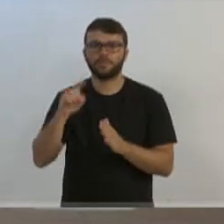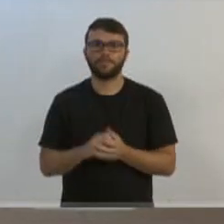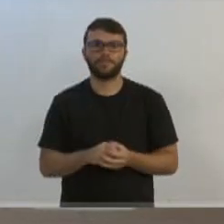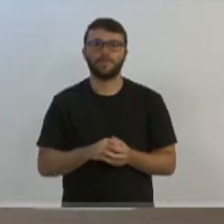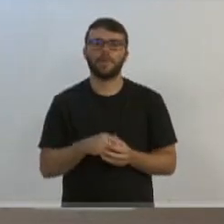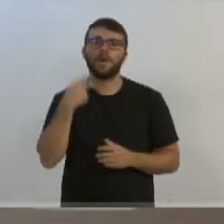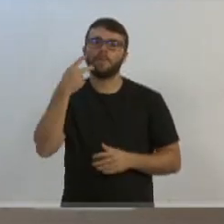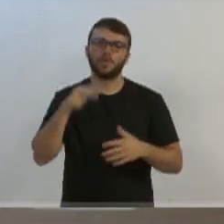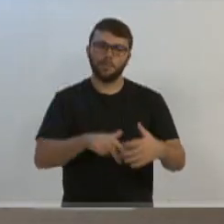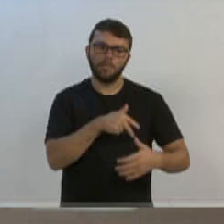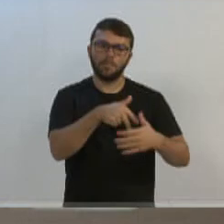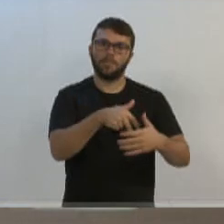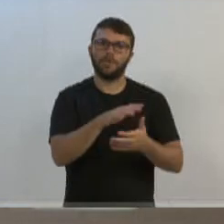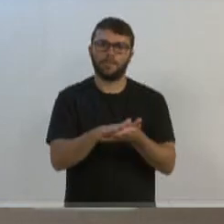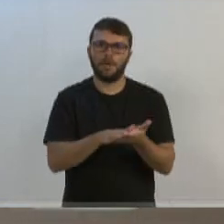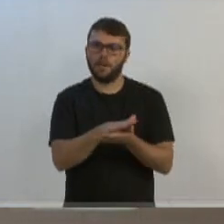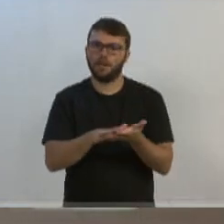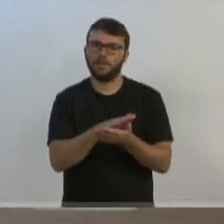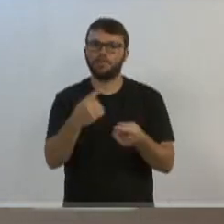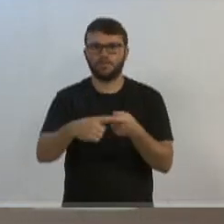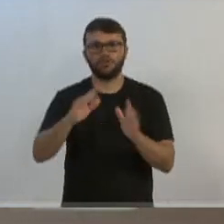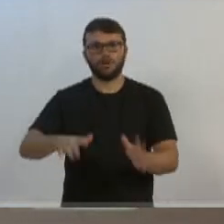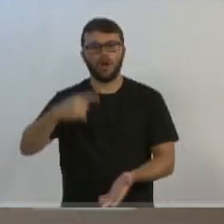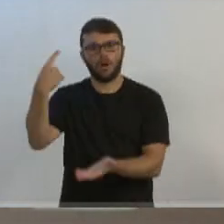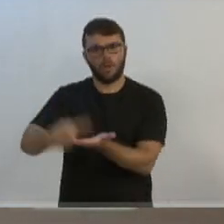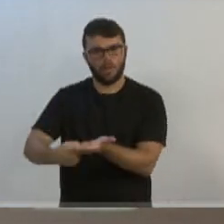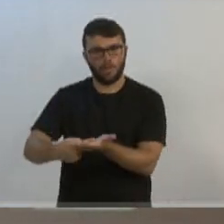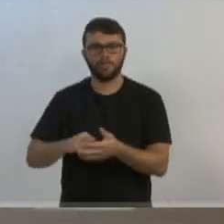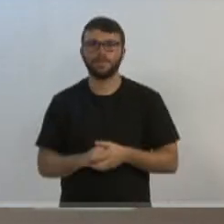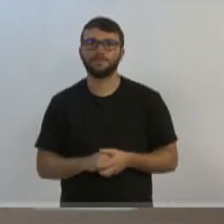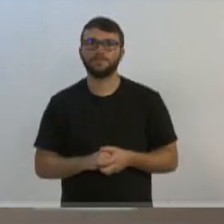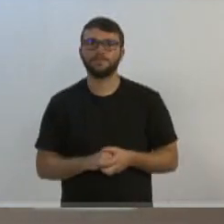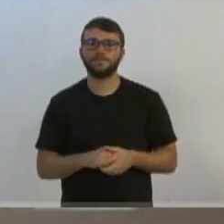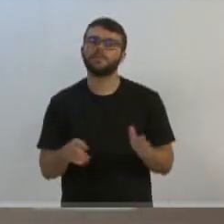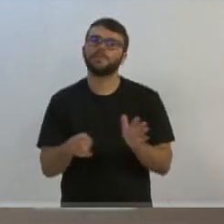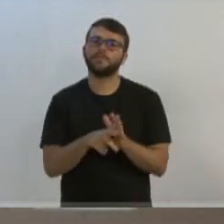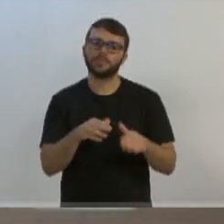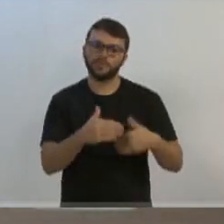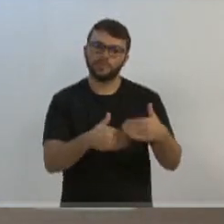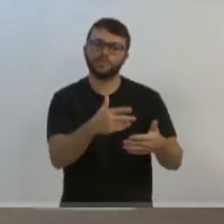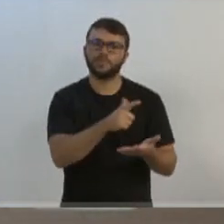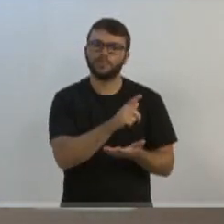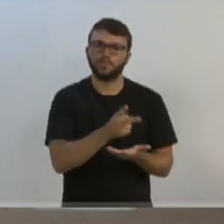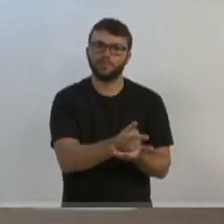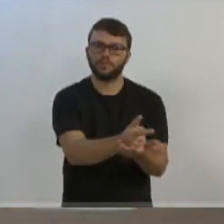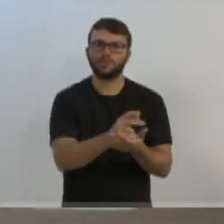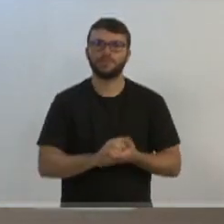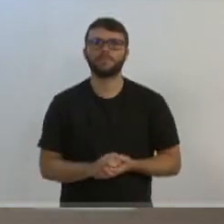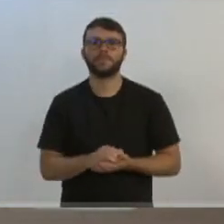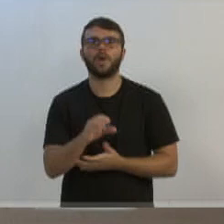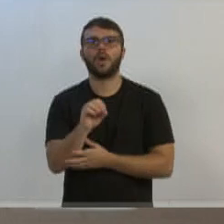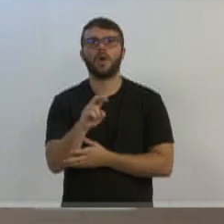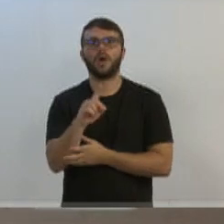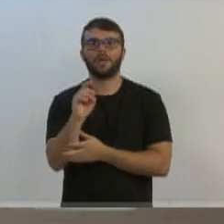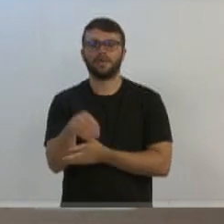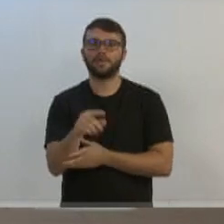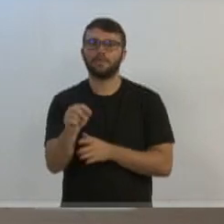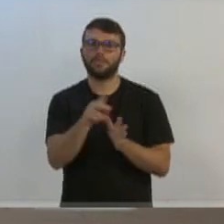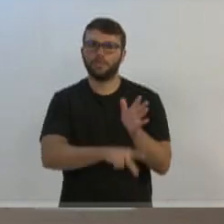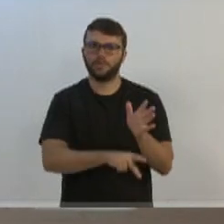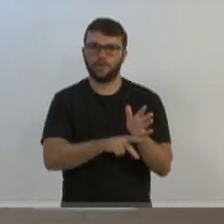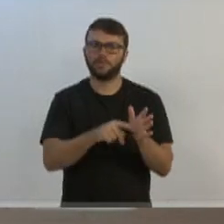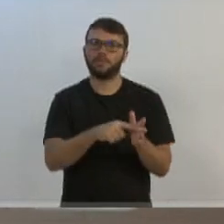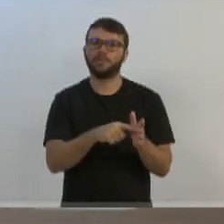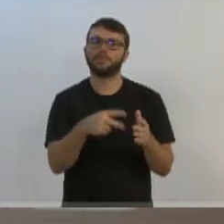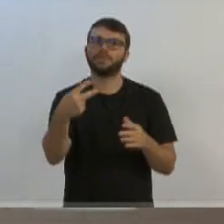inscritos para pronunciamentos, uma vez que foi acordado isso entre nós, passamos à matéria constante da ordem do dia. Ordem do dia, projetos em